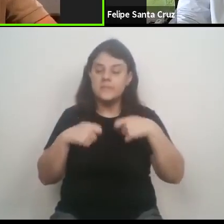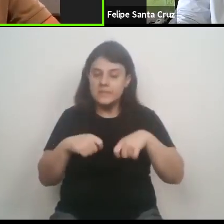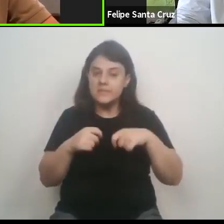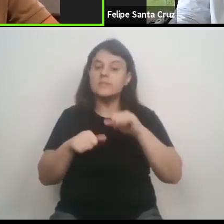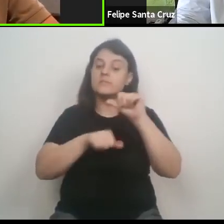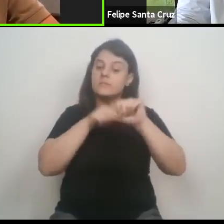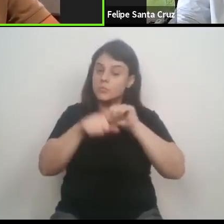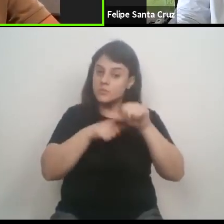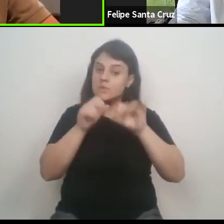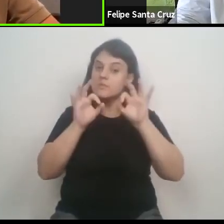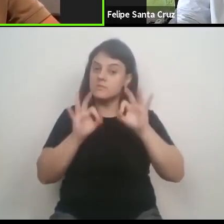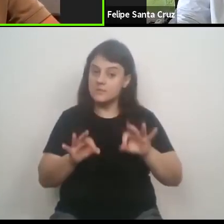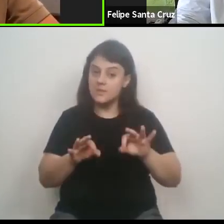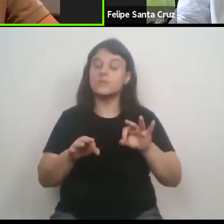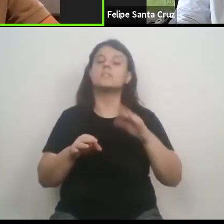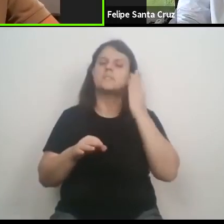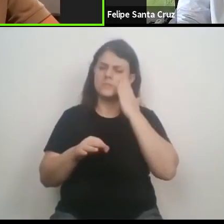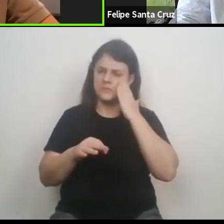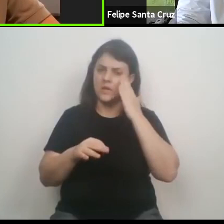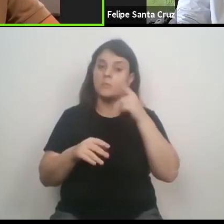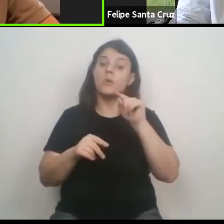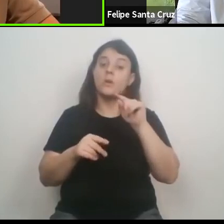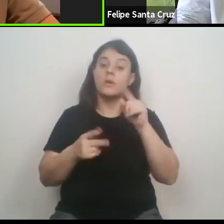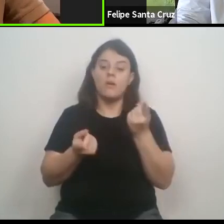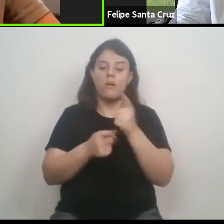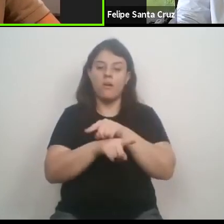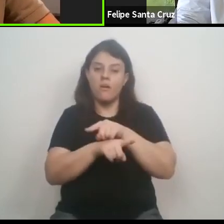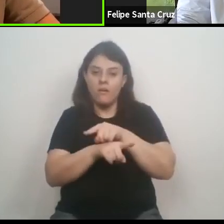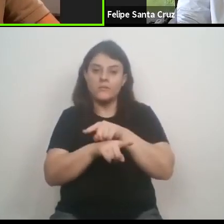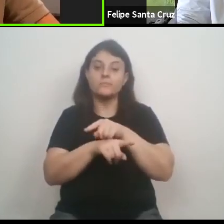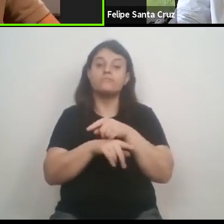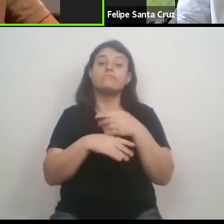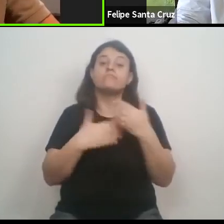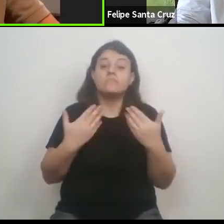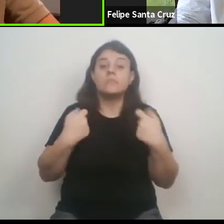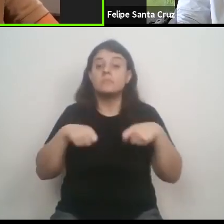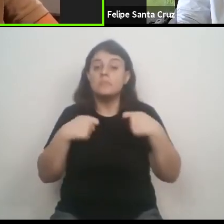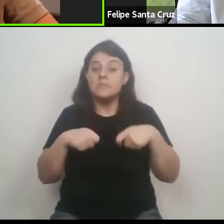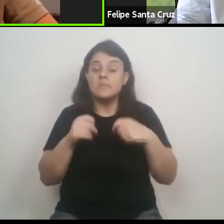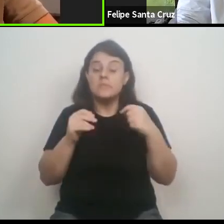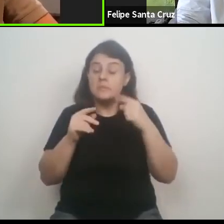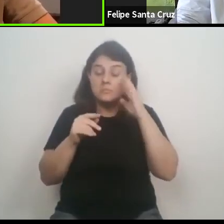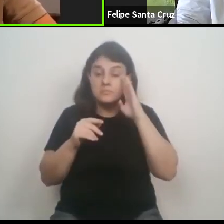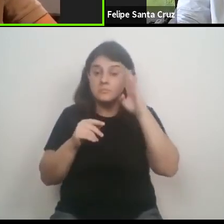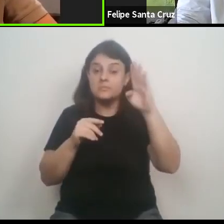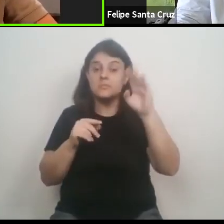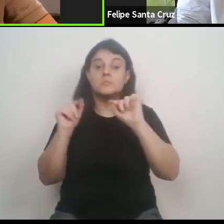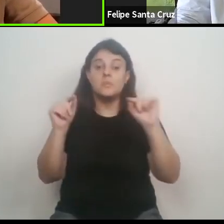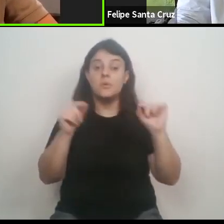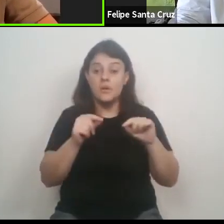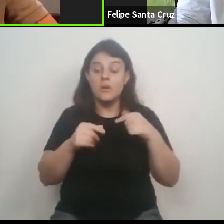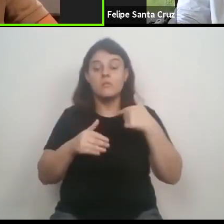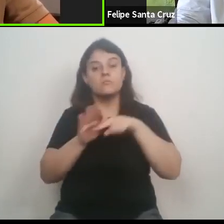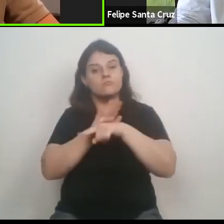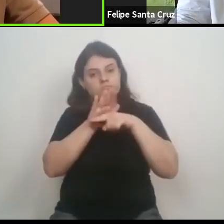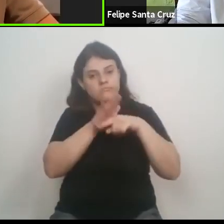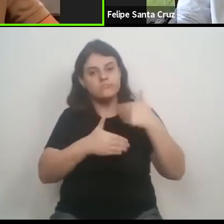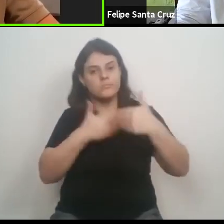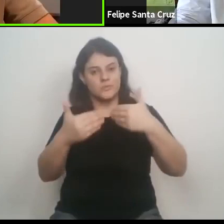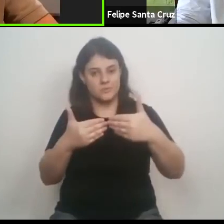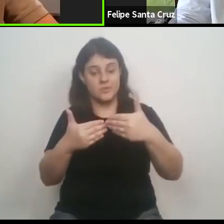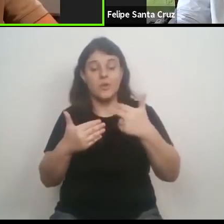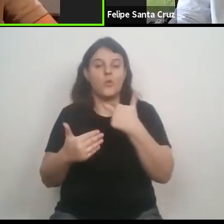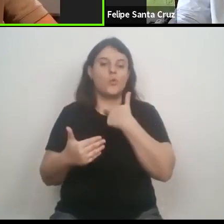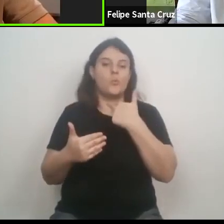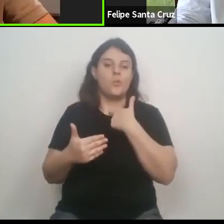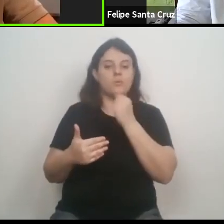corrigida e, obviamente, que o contraditório tem que ser a marca maior desses procedimentos. Quer dizer, não pode ser